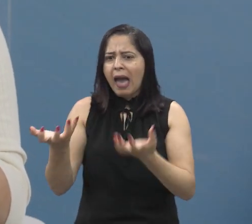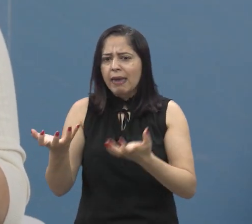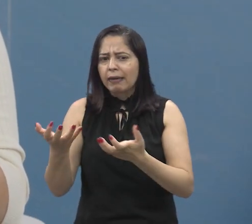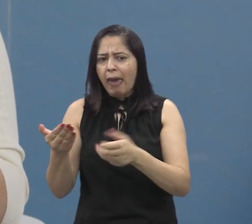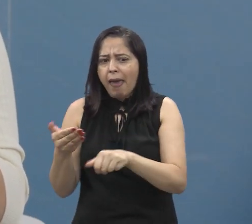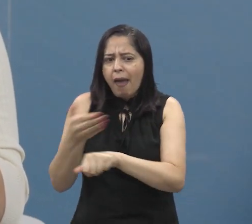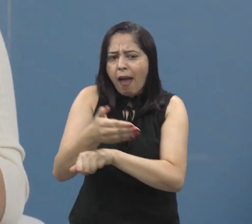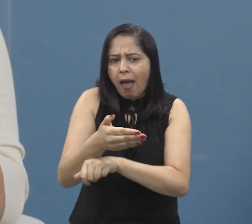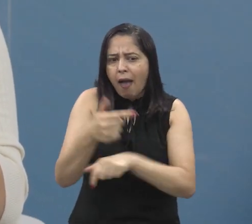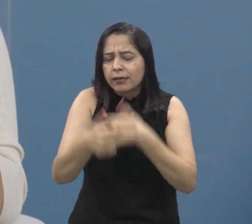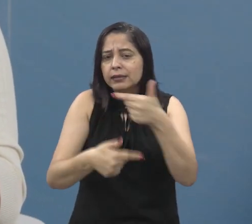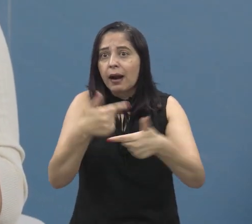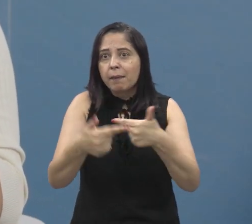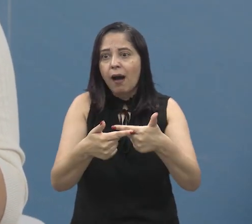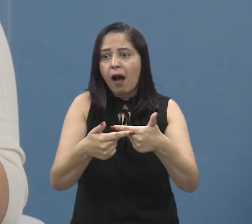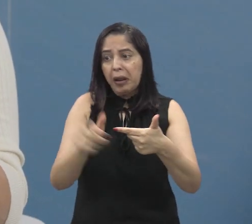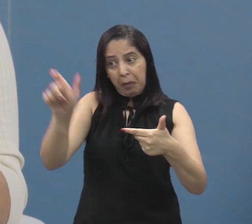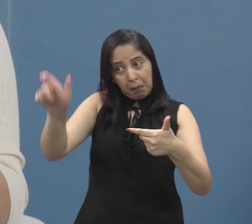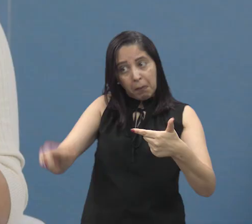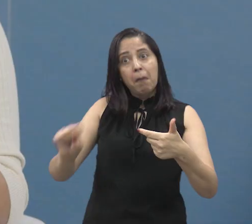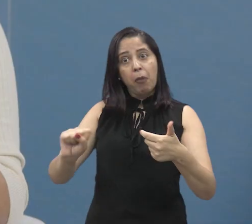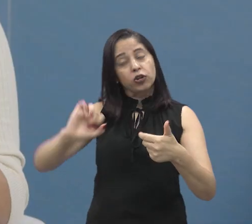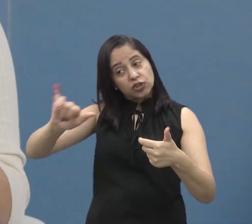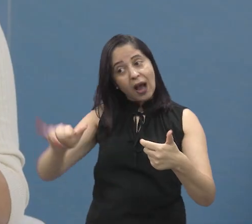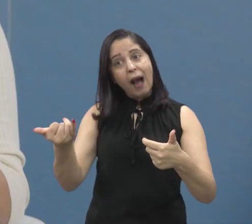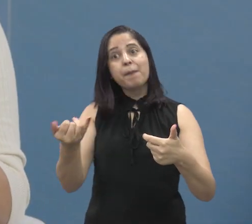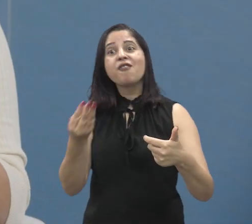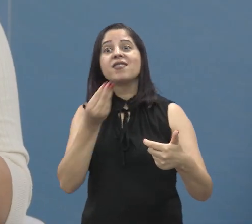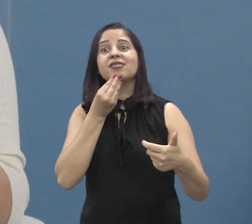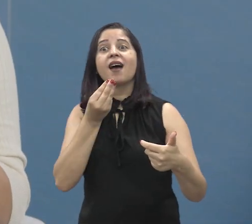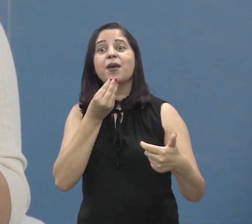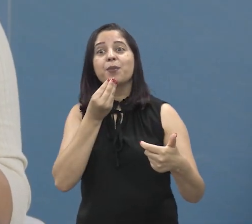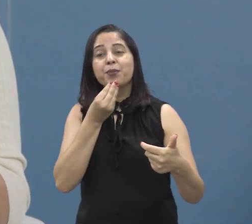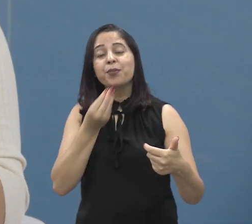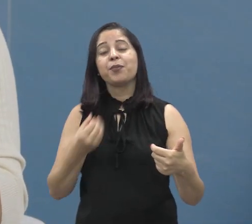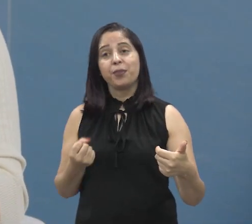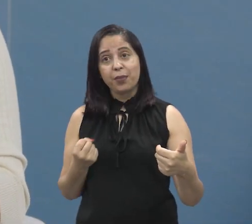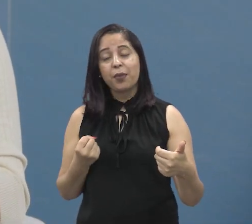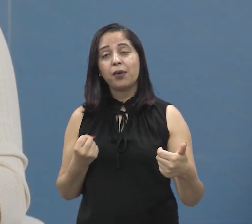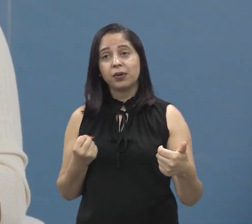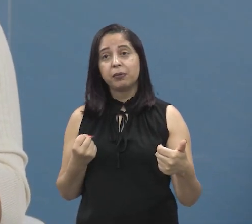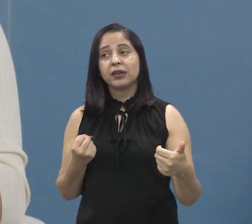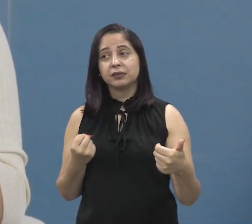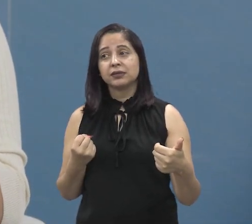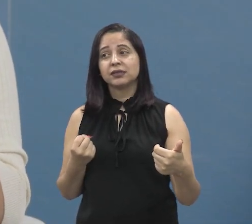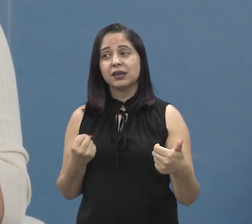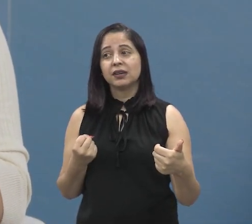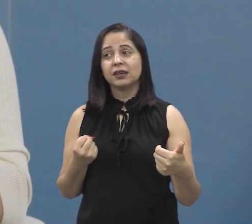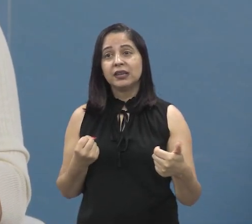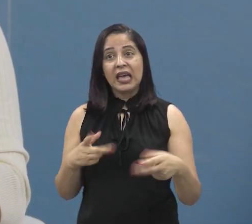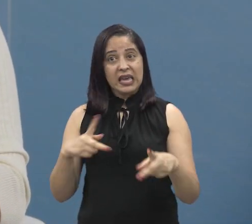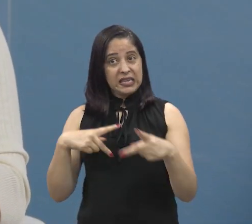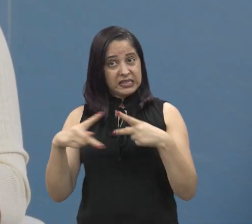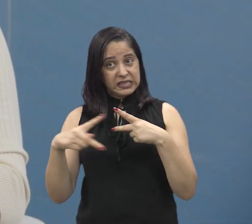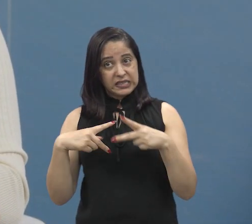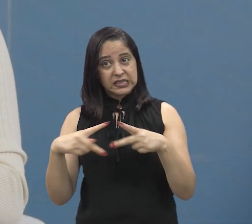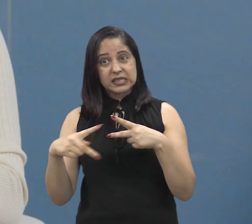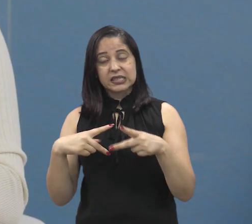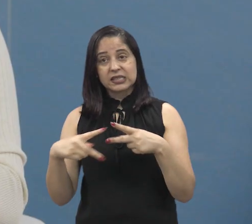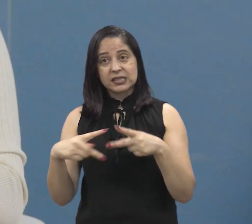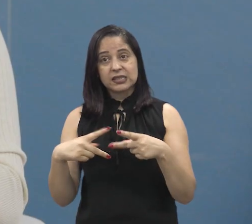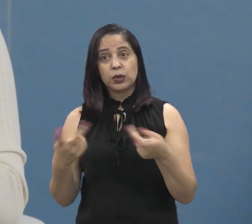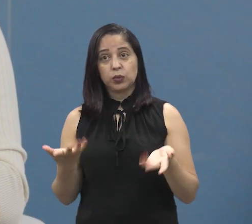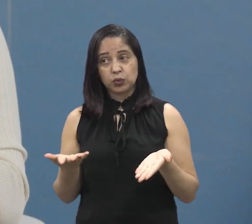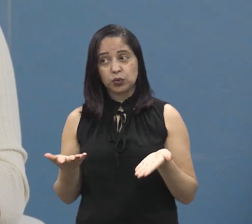mercado de trabalho, é uma grande oportunidade a indústria da economia criativa. E São José dos